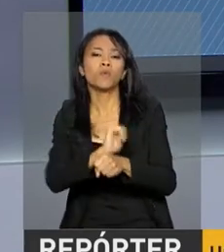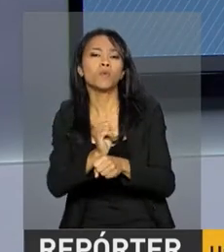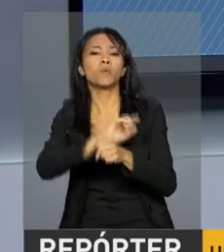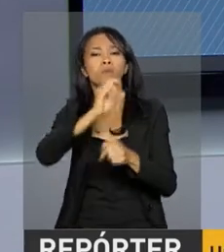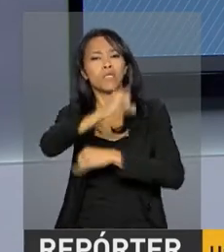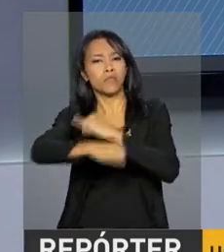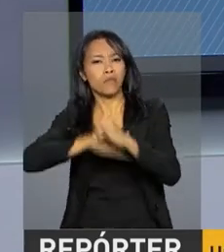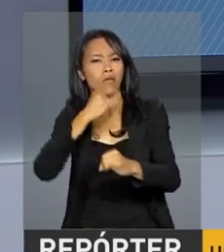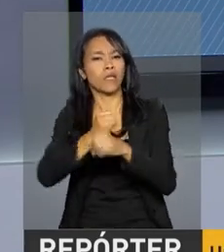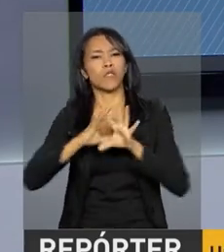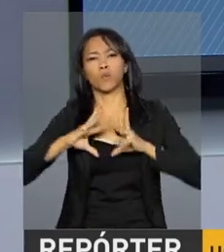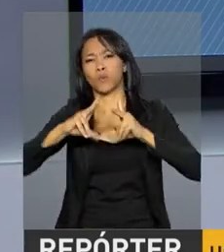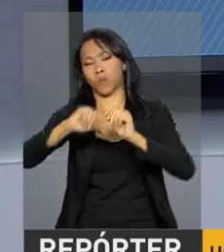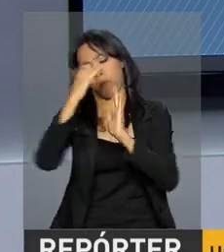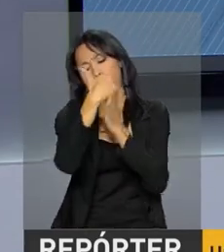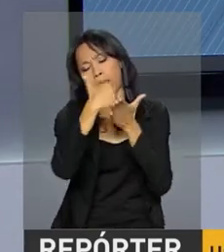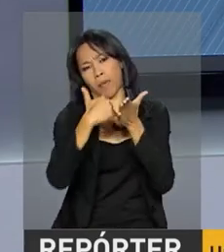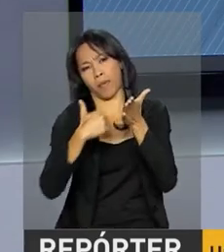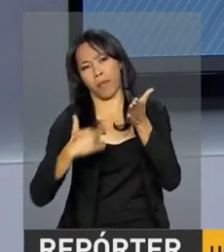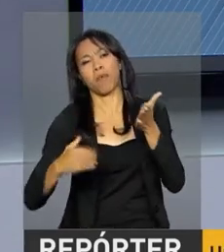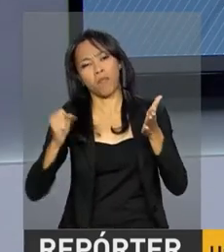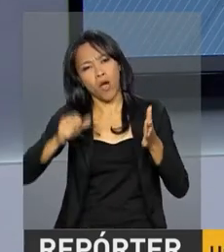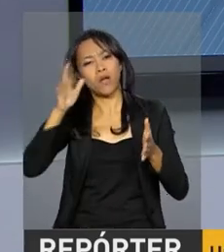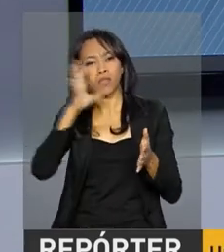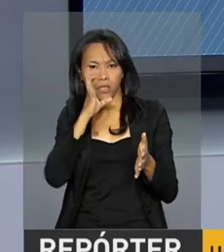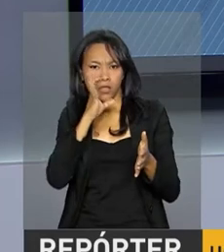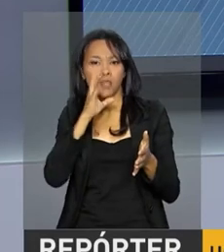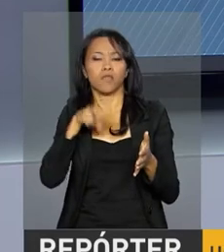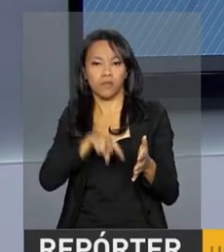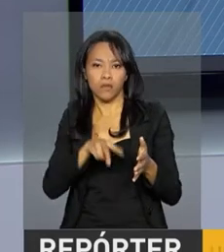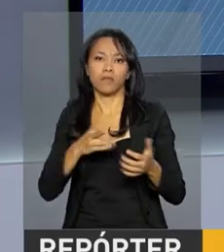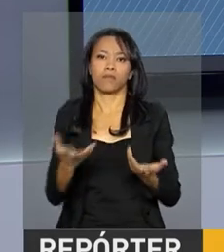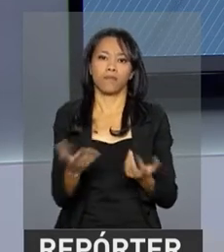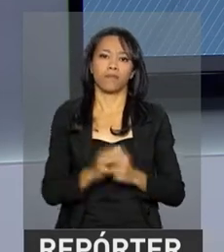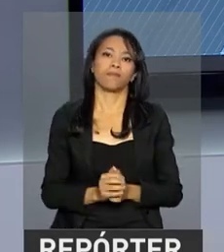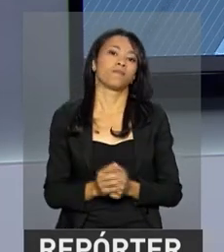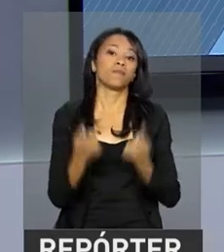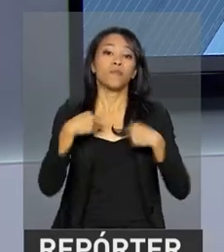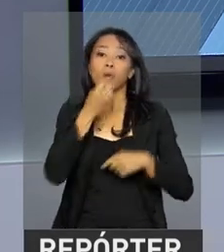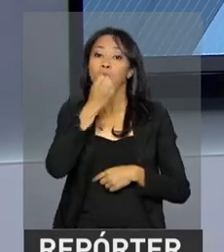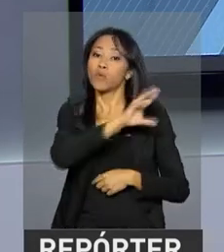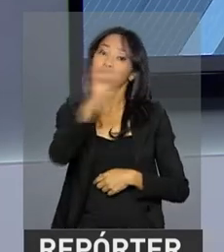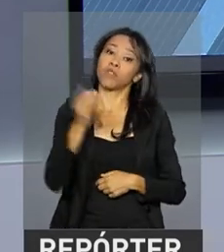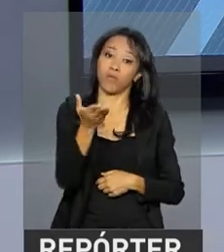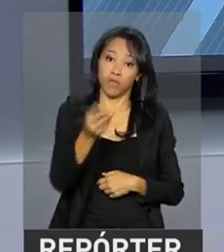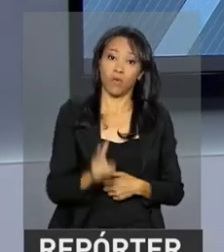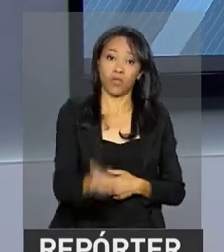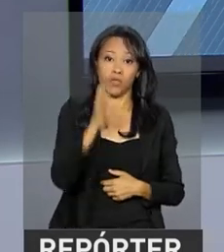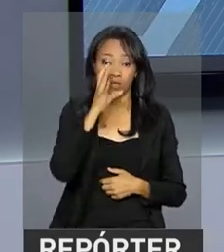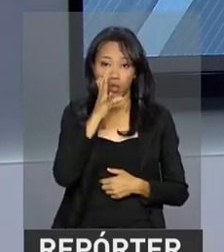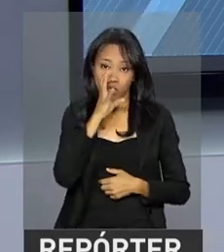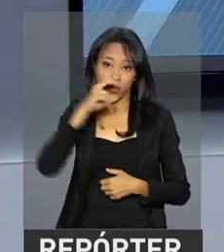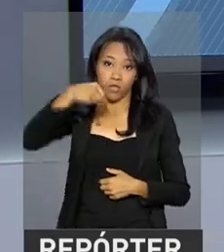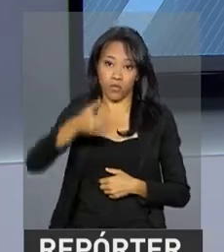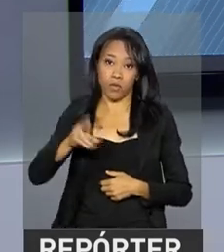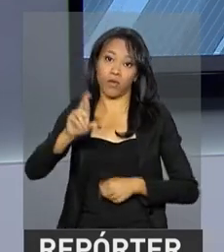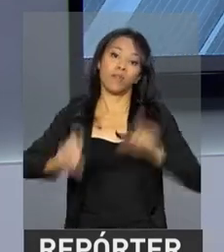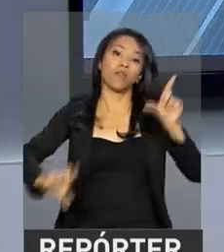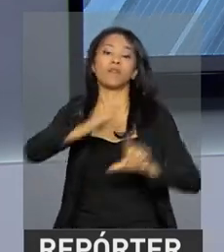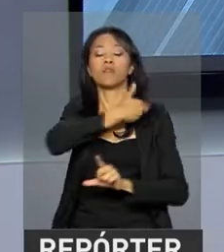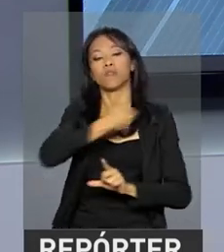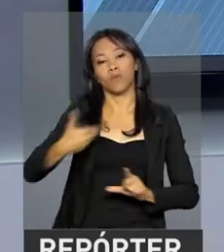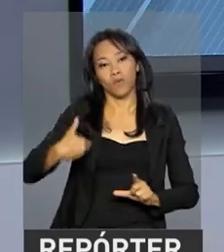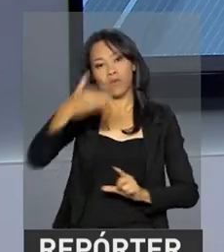e toda a programação está disponível na nossa página na internet. Um bom dia para você e continue com a gente aqui na NBR,